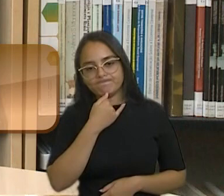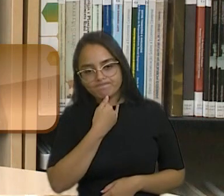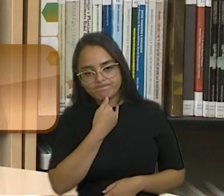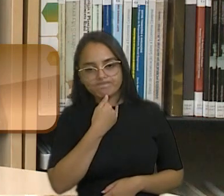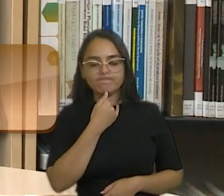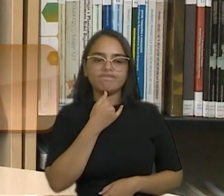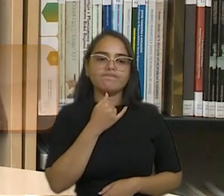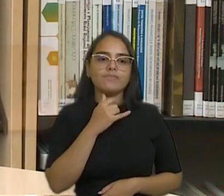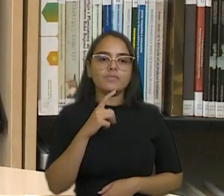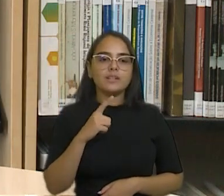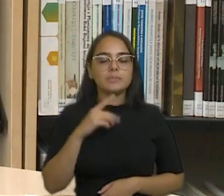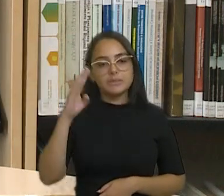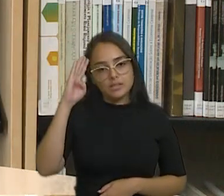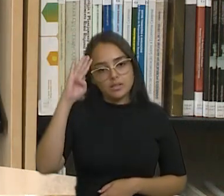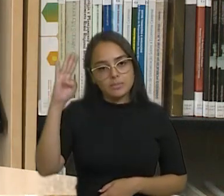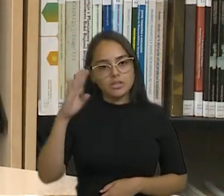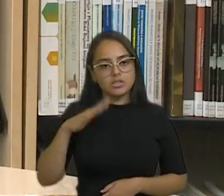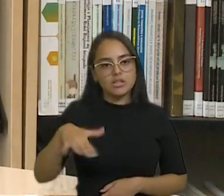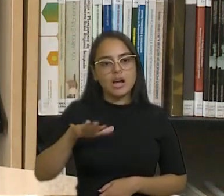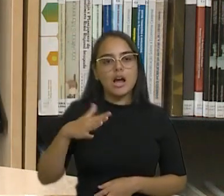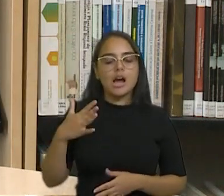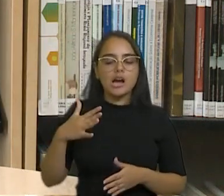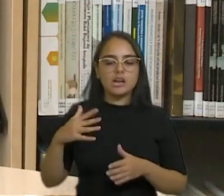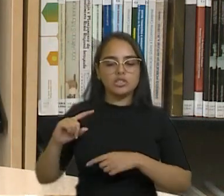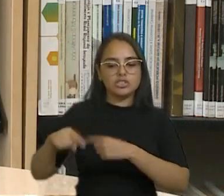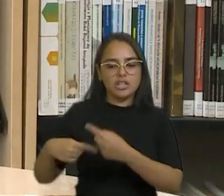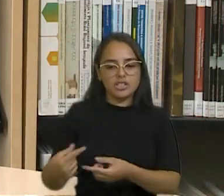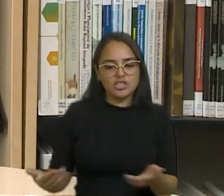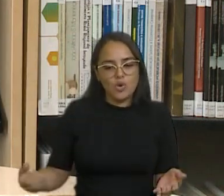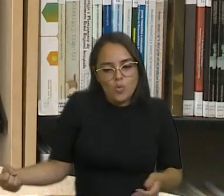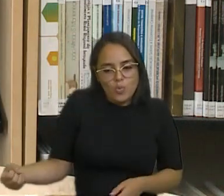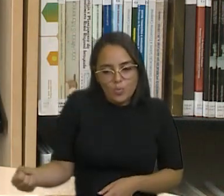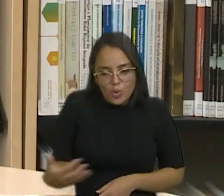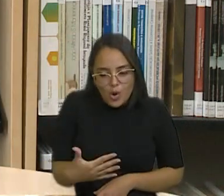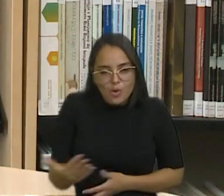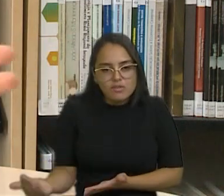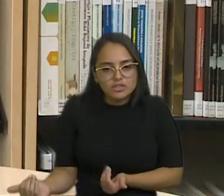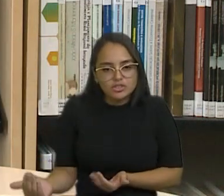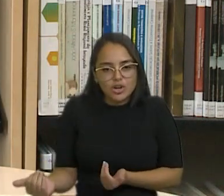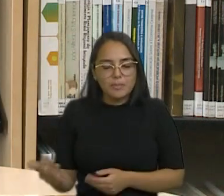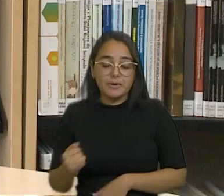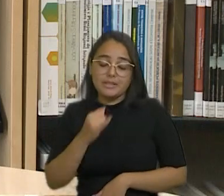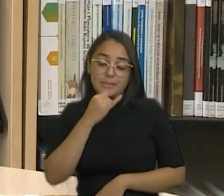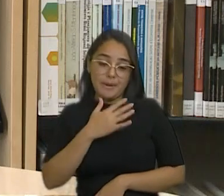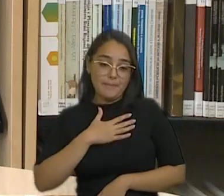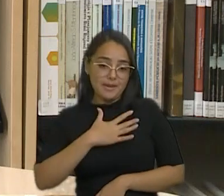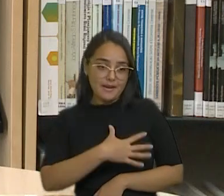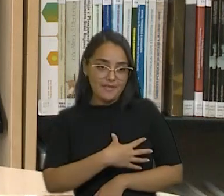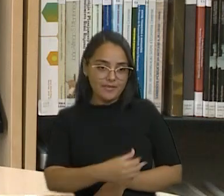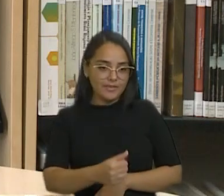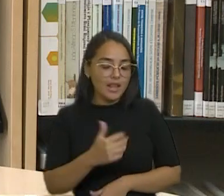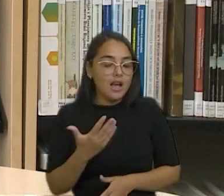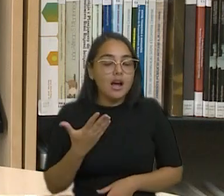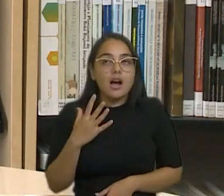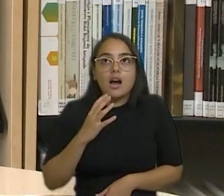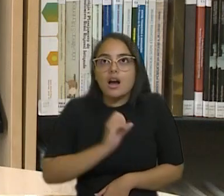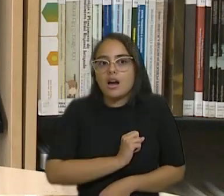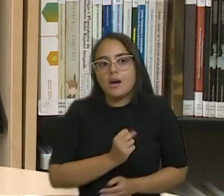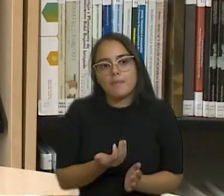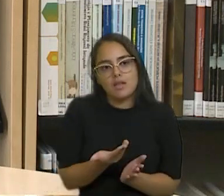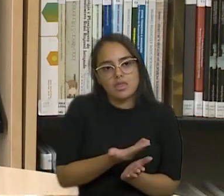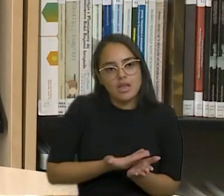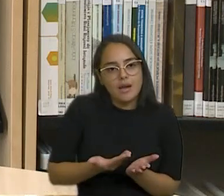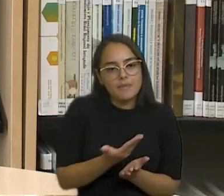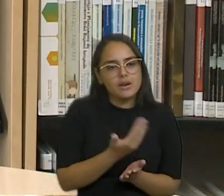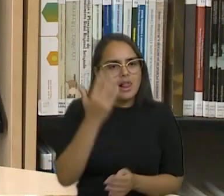algumas, especialmente pessoas da geração mais recente, né, eu digo isso porque a minha filha, por exemplo, adora tapioca e ela